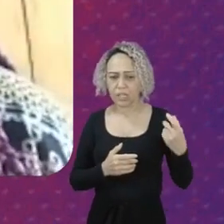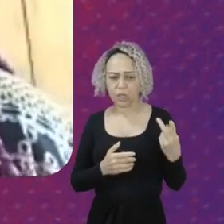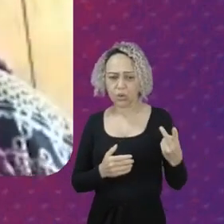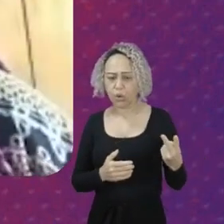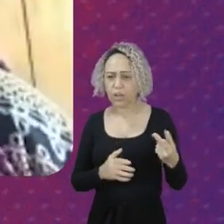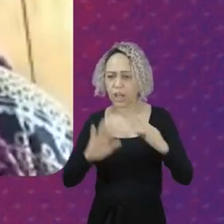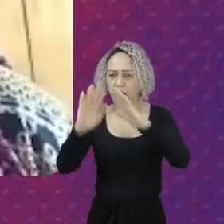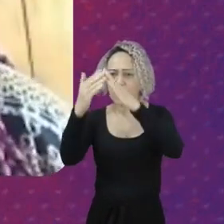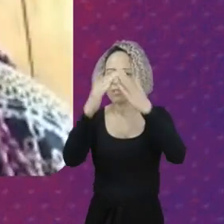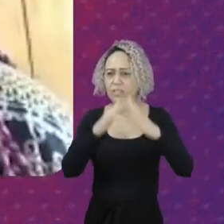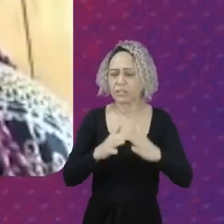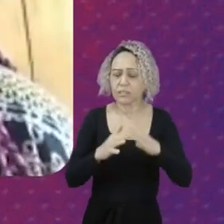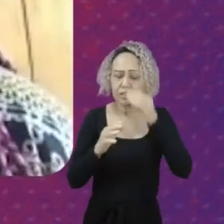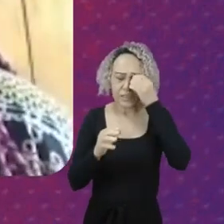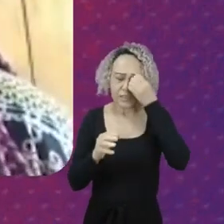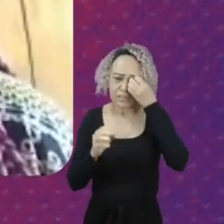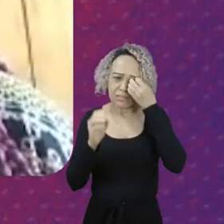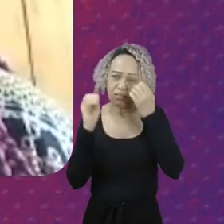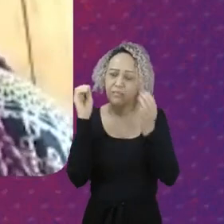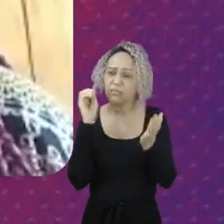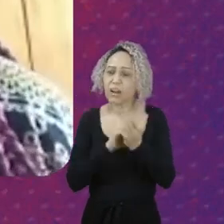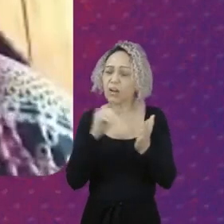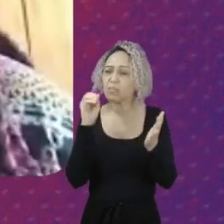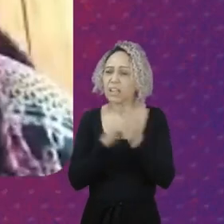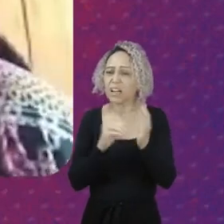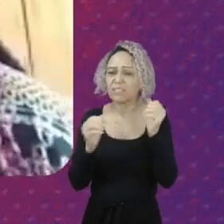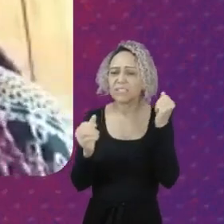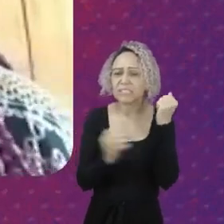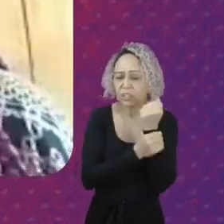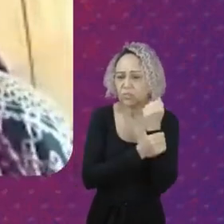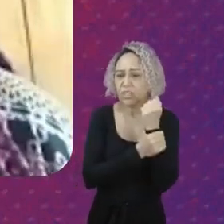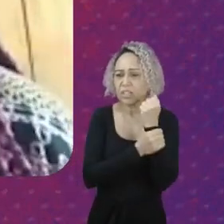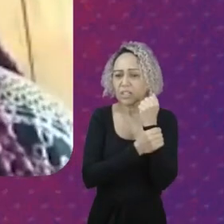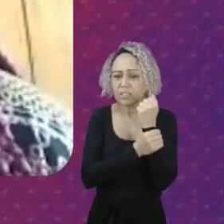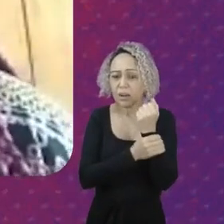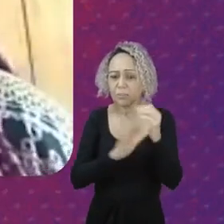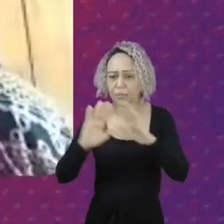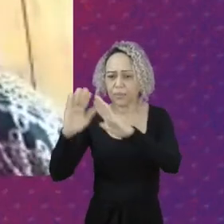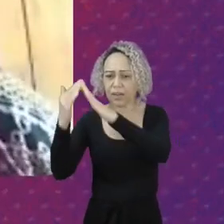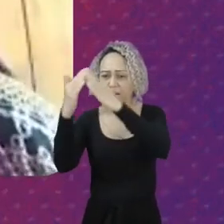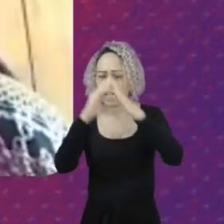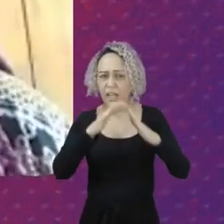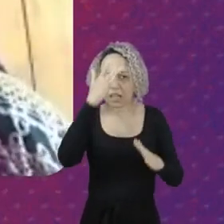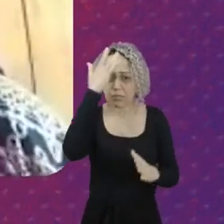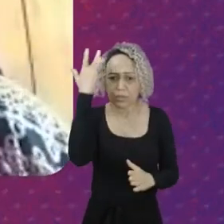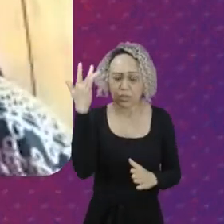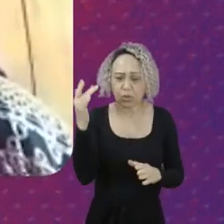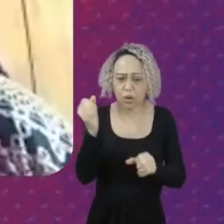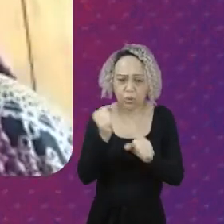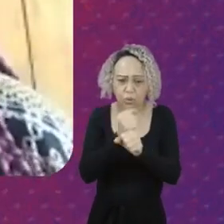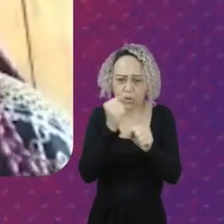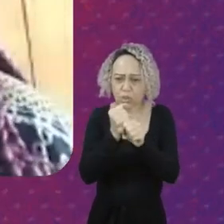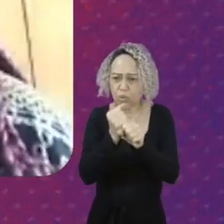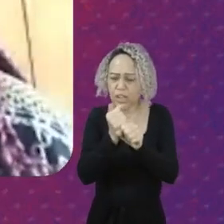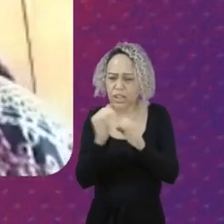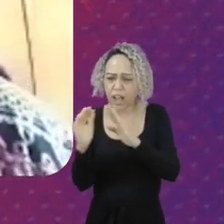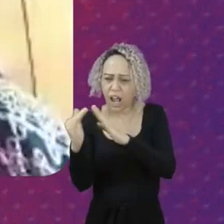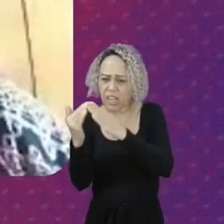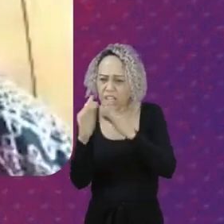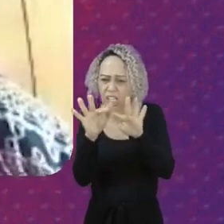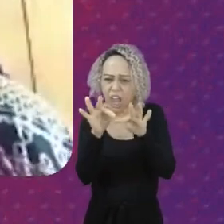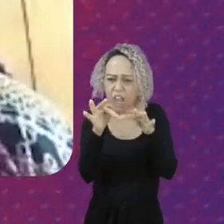insegurança, porque havia sempre ali o medo da remoção. E a gente vai olhar